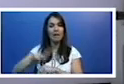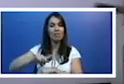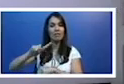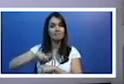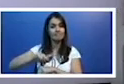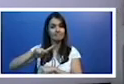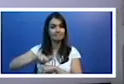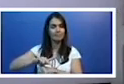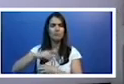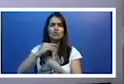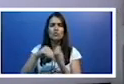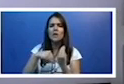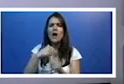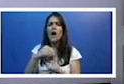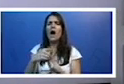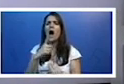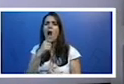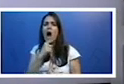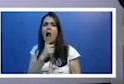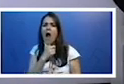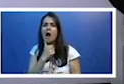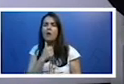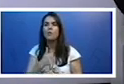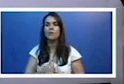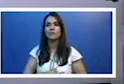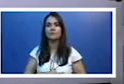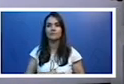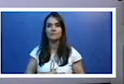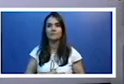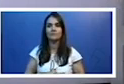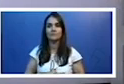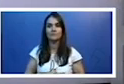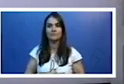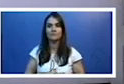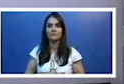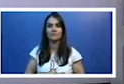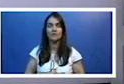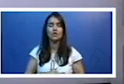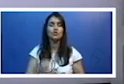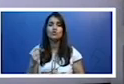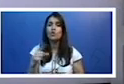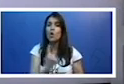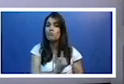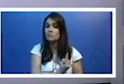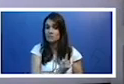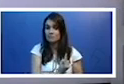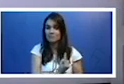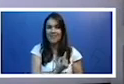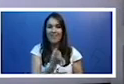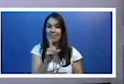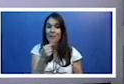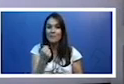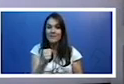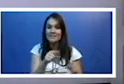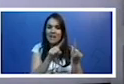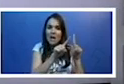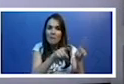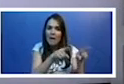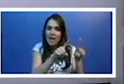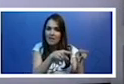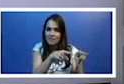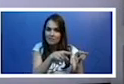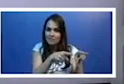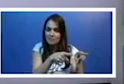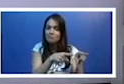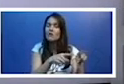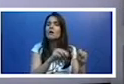na água, tá vendo que tem só uma, nem está entre parênteses, tá vendo? Não tem, só tem um, então eu não preciso pôr o parênteses. Geralmente